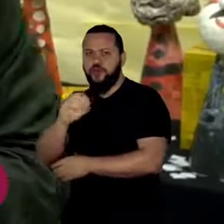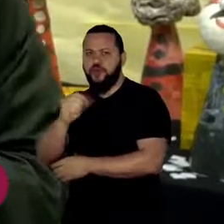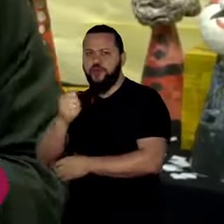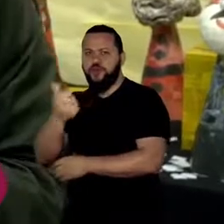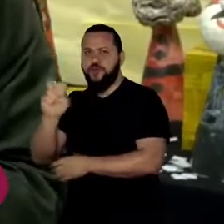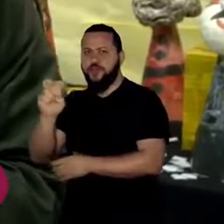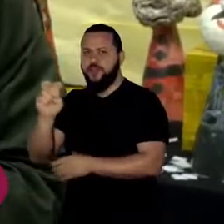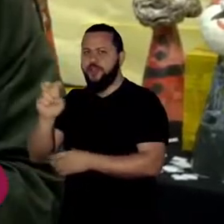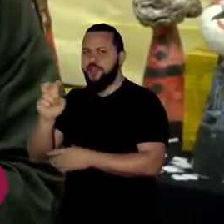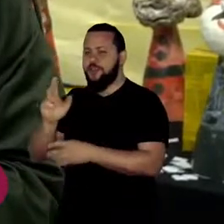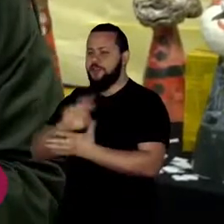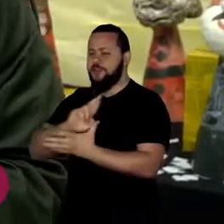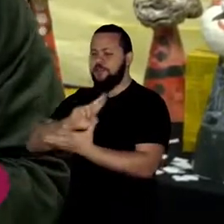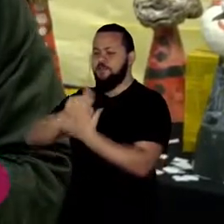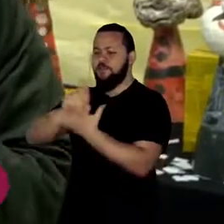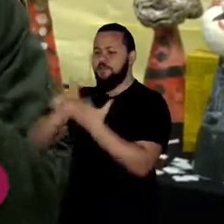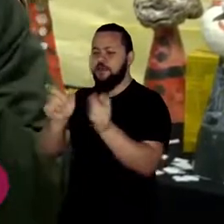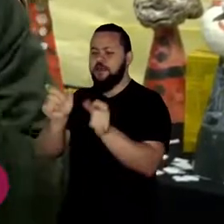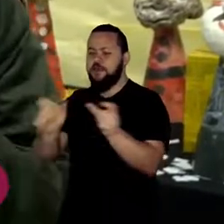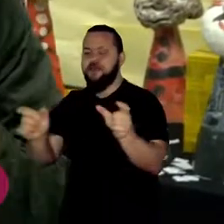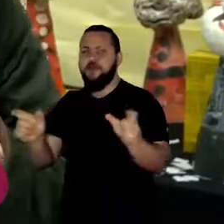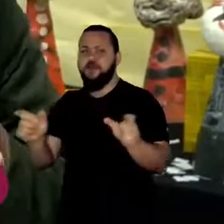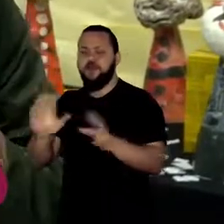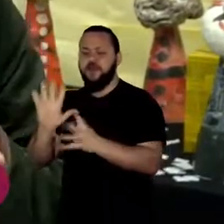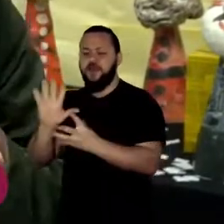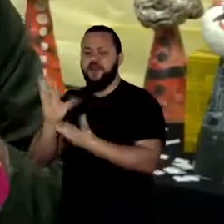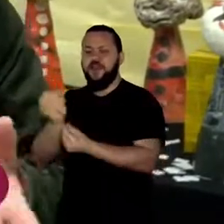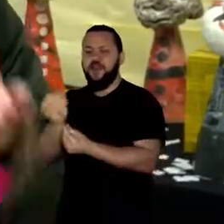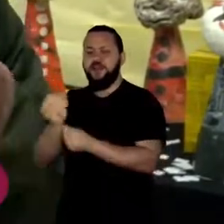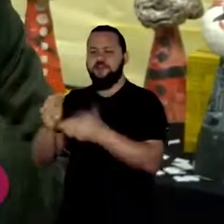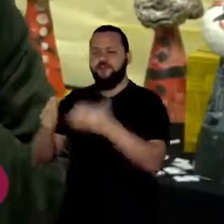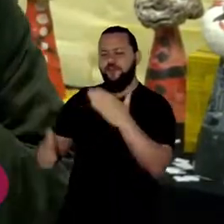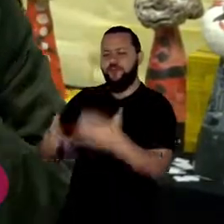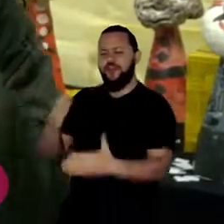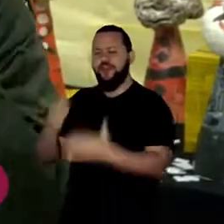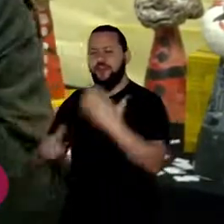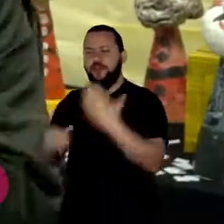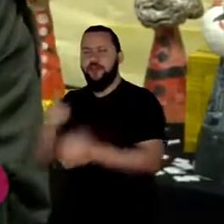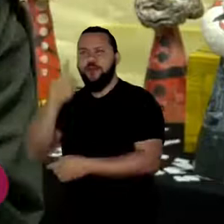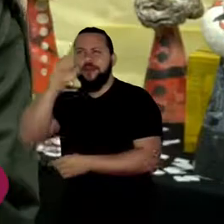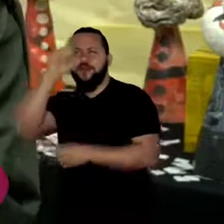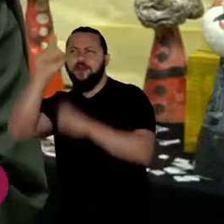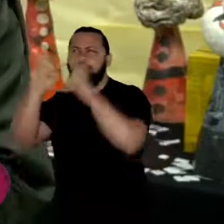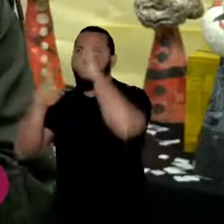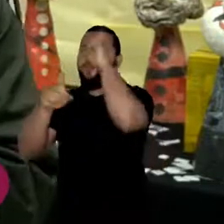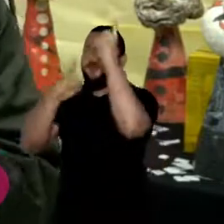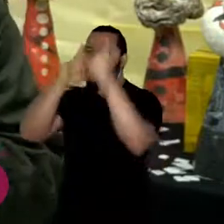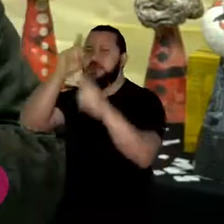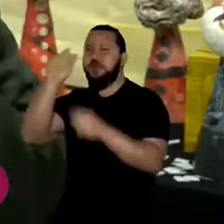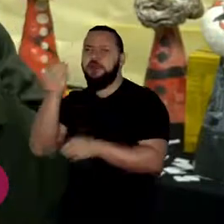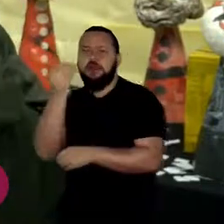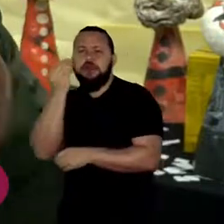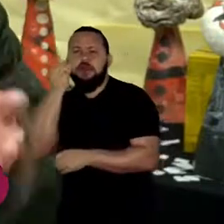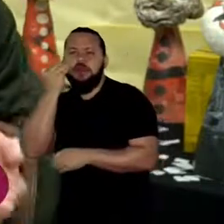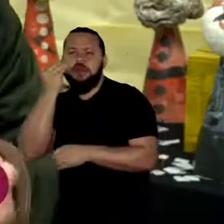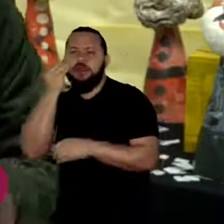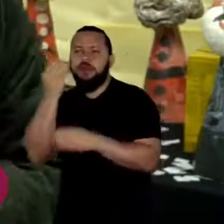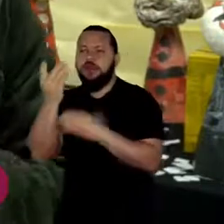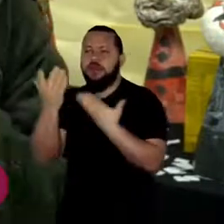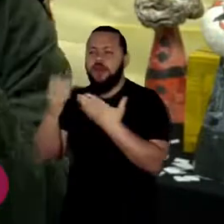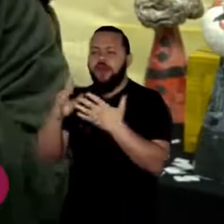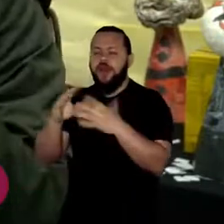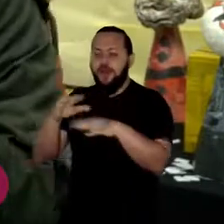várias companhias de bonequeiros, que a ideia era levar o teatro de formas animadas para os